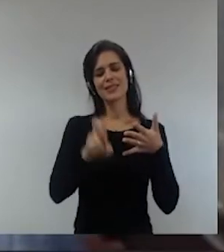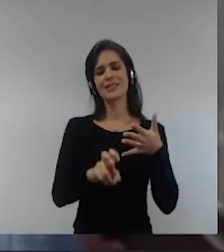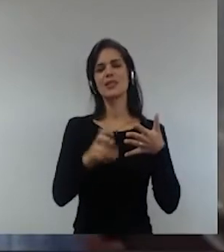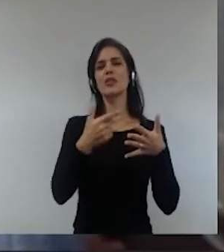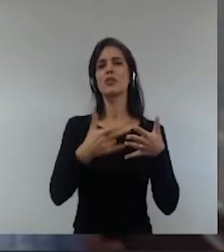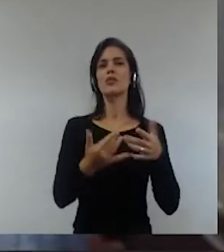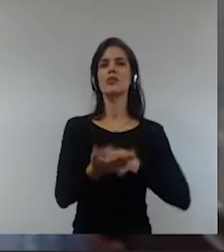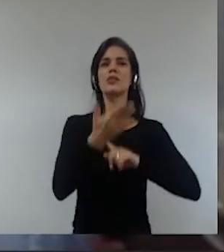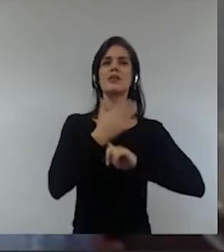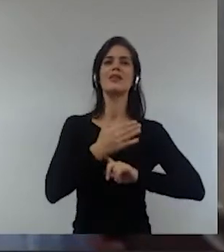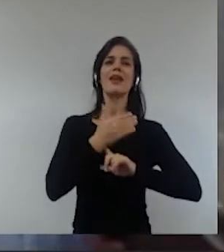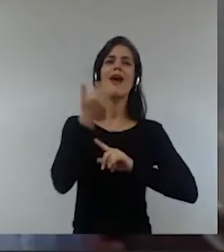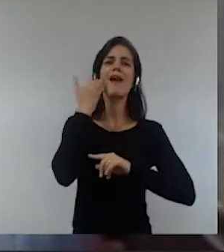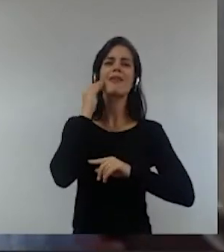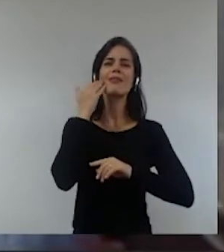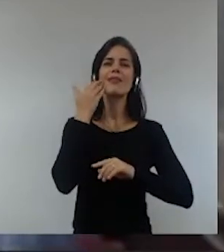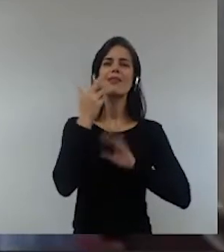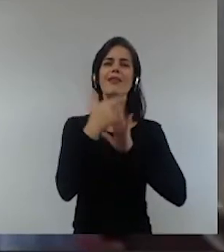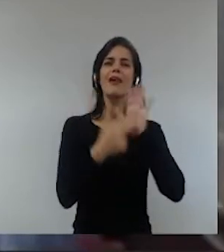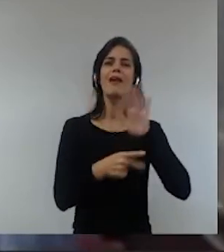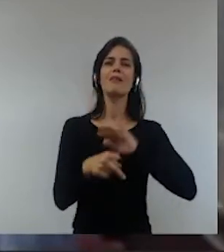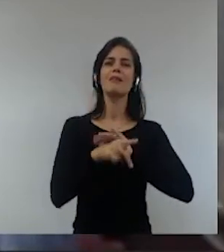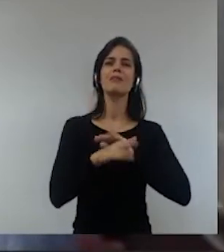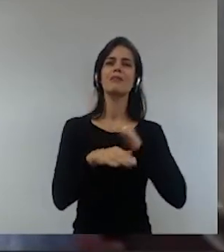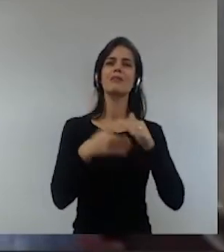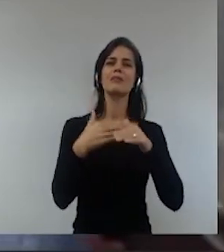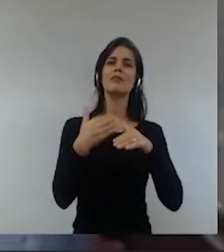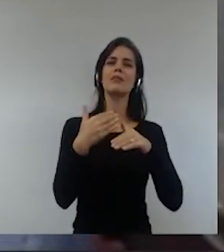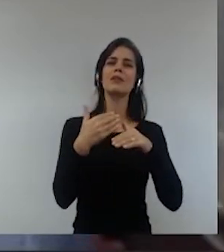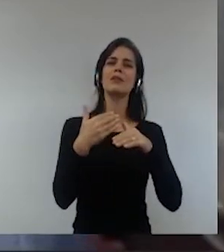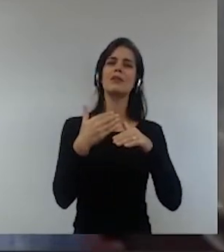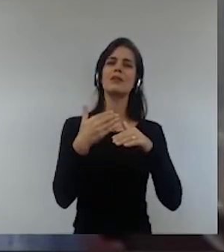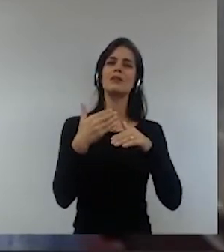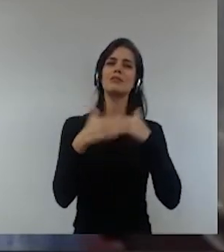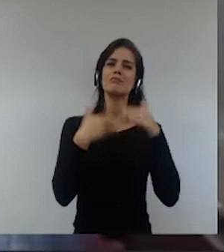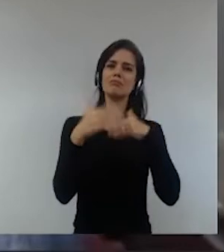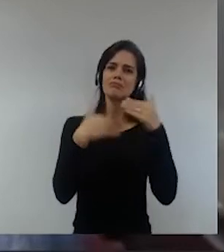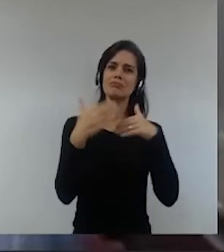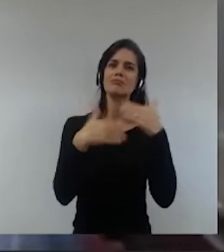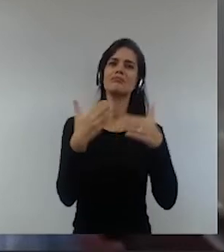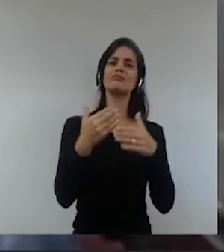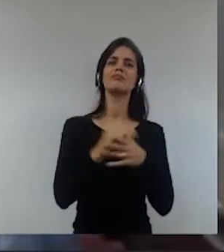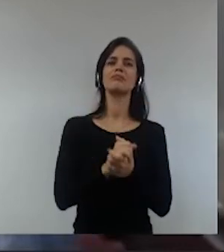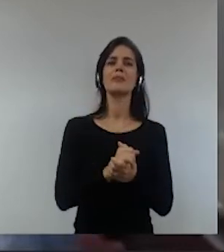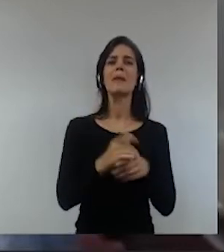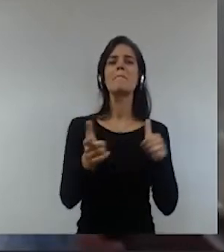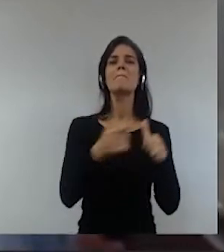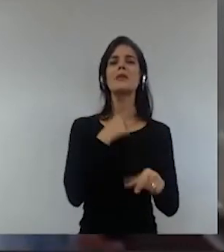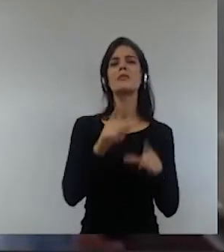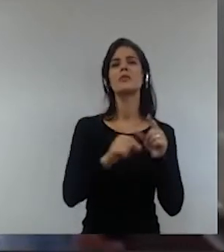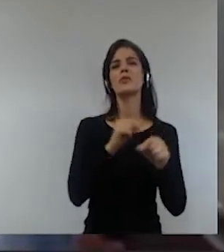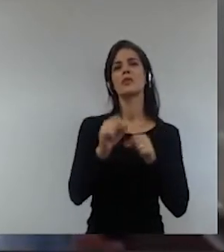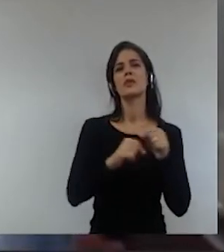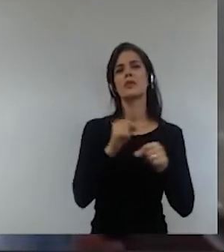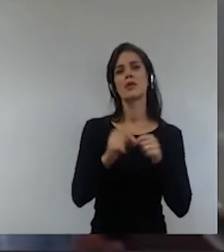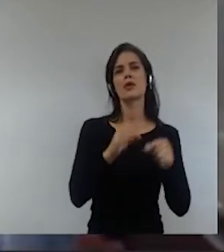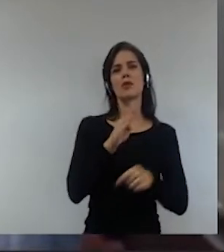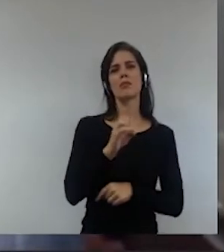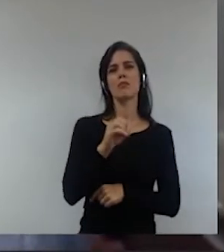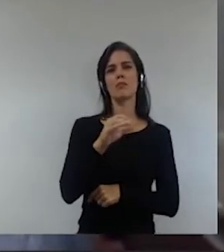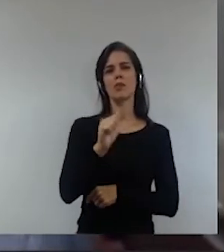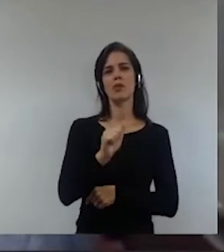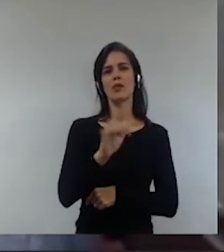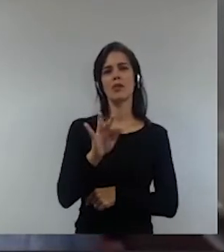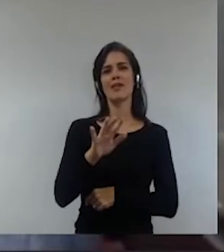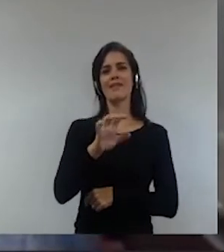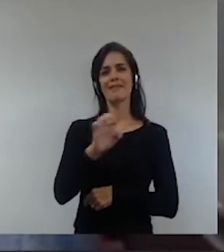as regras de comunicação dos atos processuais, nos dando, então, soluções. O primeiro deles, claro, é o princípio da boa-fé. As